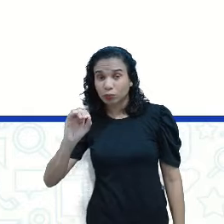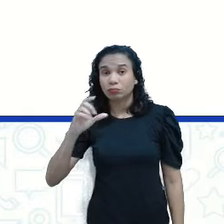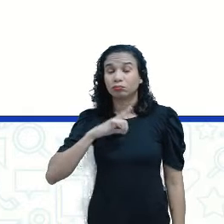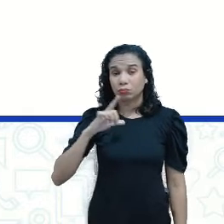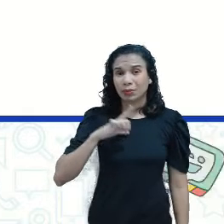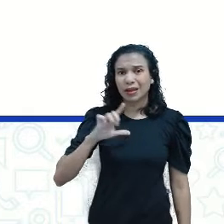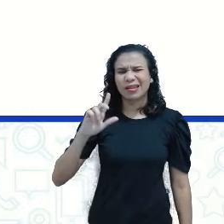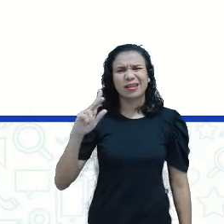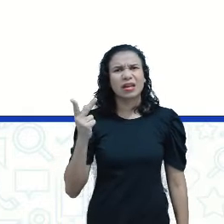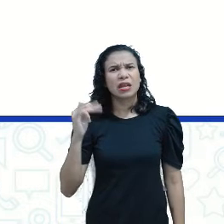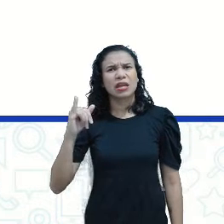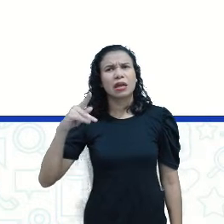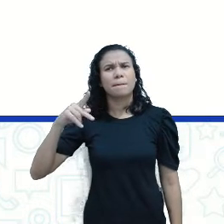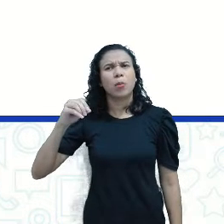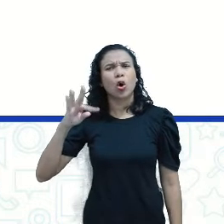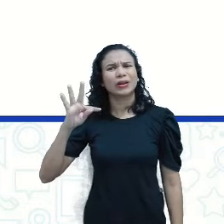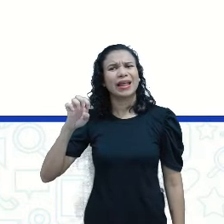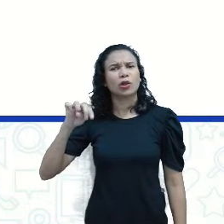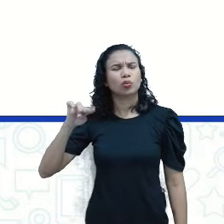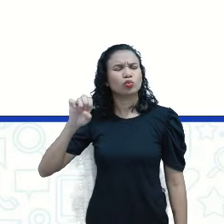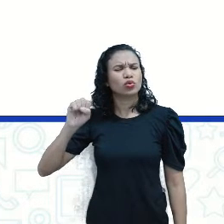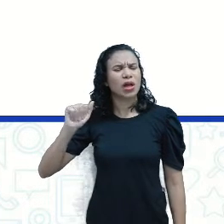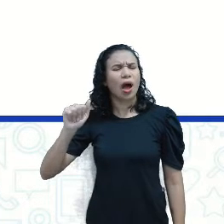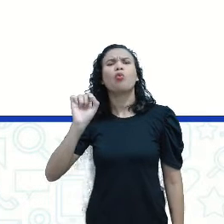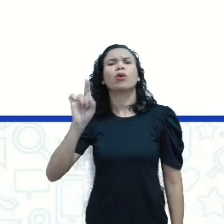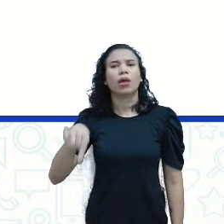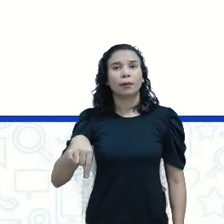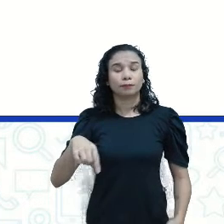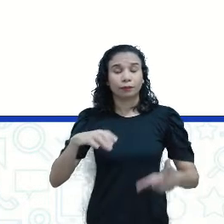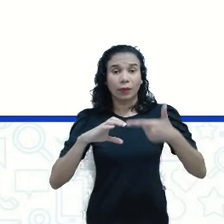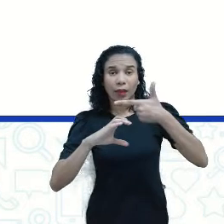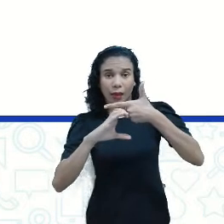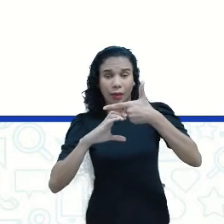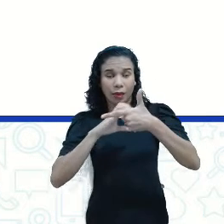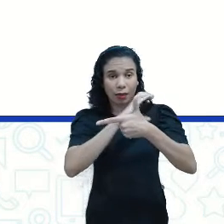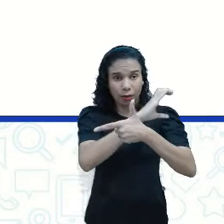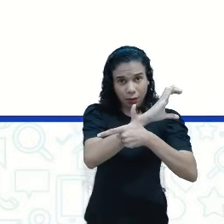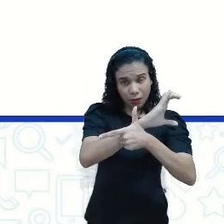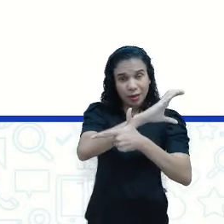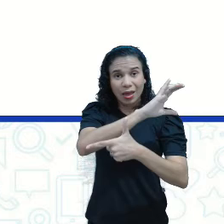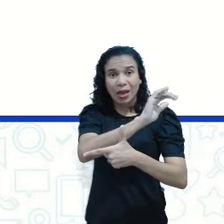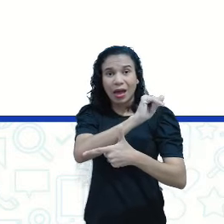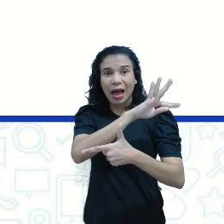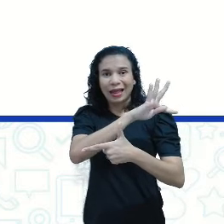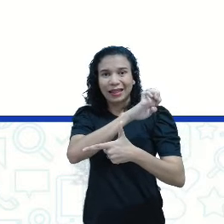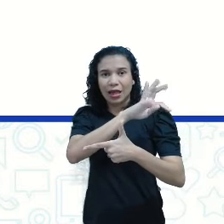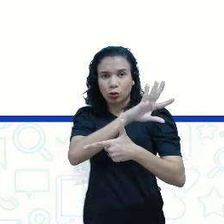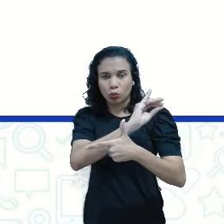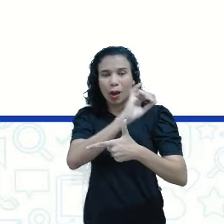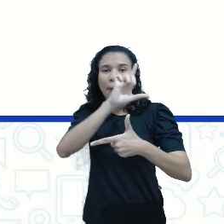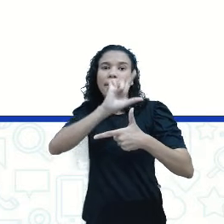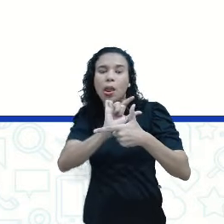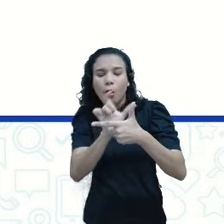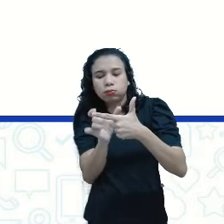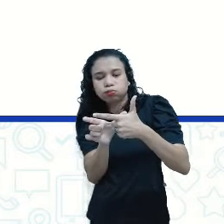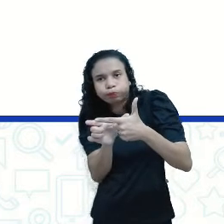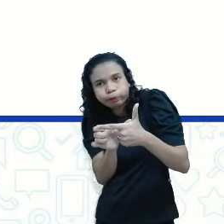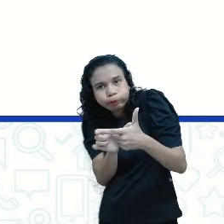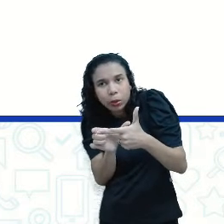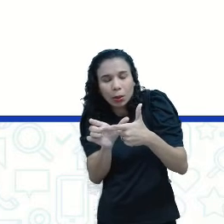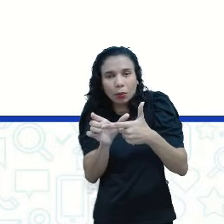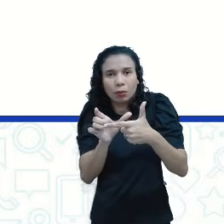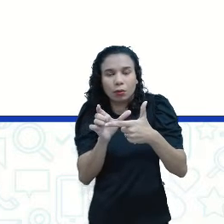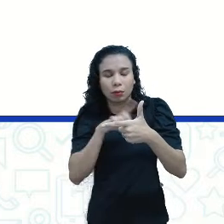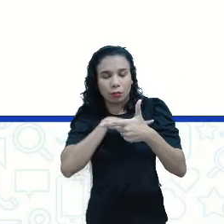hipotenusa, mas o que é cateto, o que é hipotenusa, Ricardinho? Cateto é o lado do triângulo que não é o maior lado, tá bom? Então é os lados,